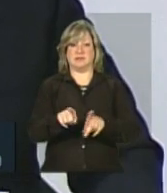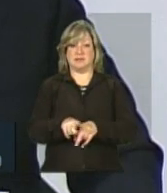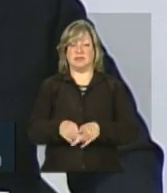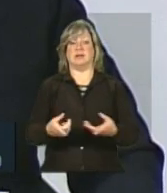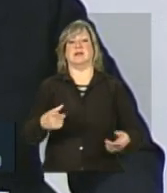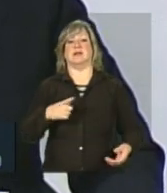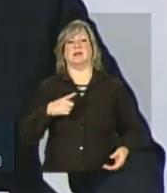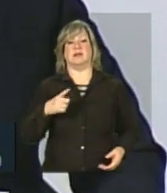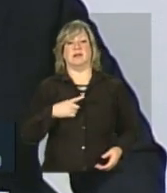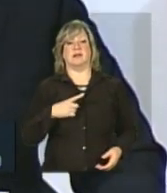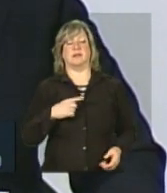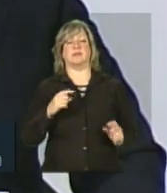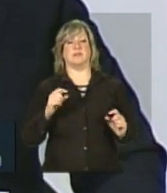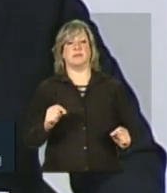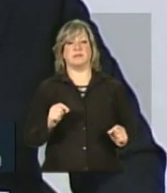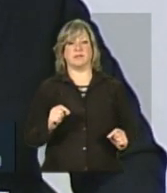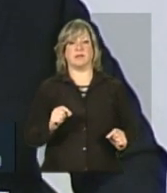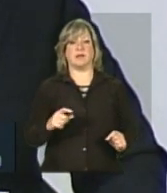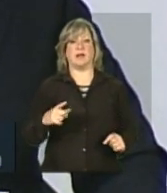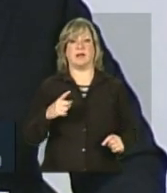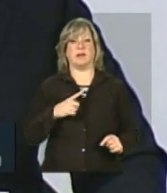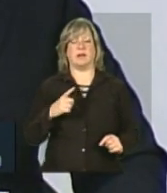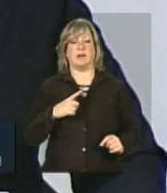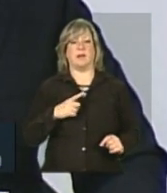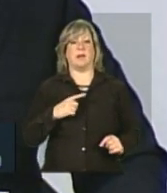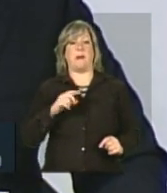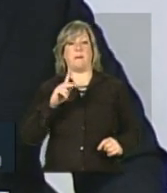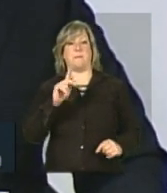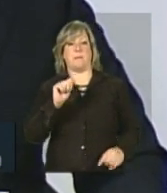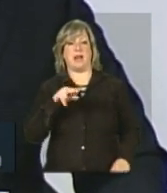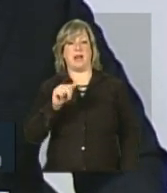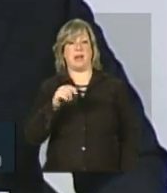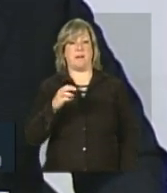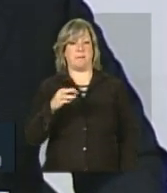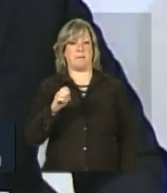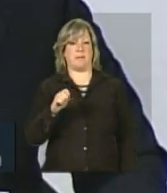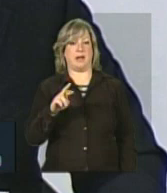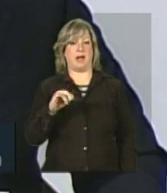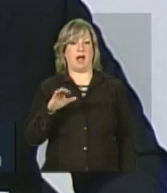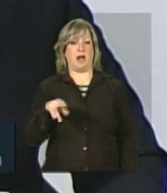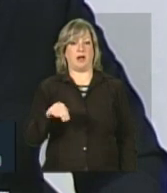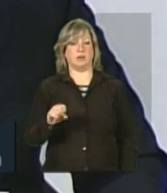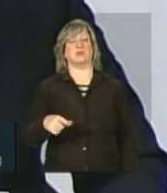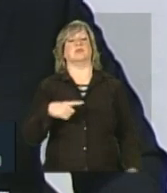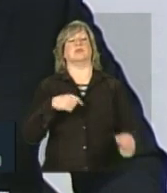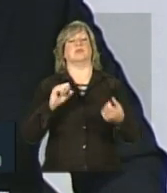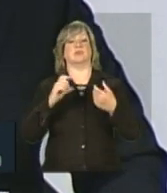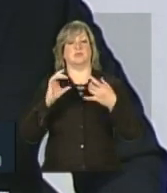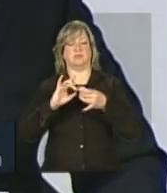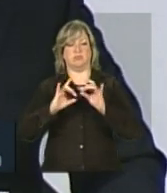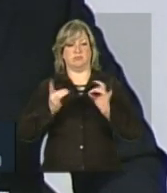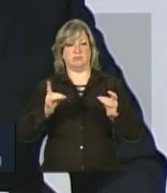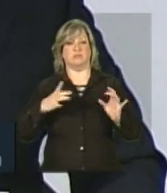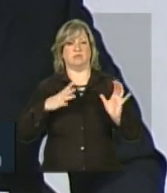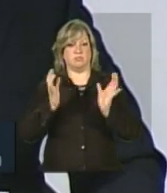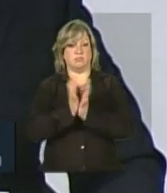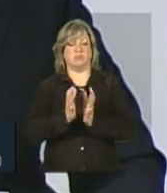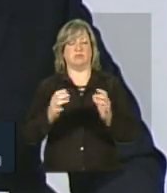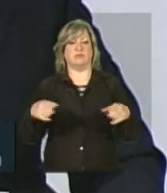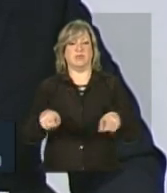em Guadalajara a maior delegação brasileira que já participou de um evento esportivo internacional de todos os